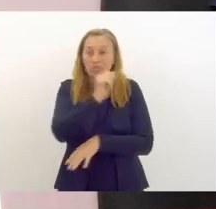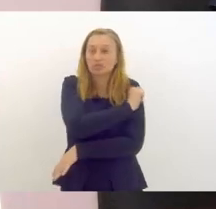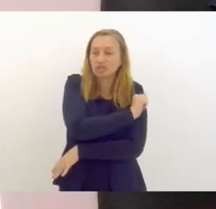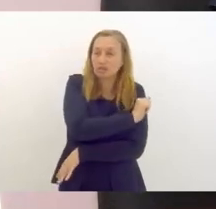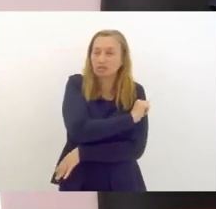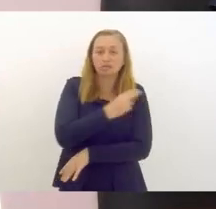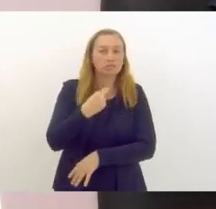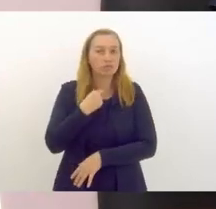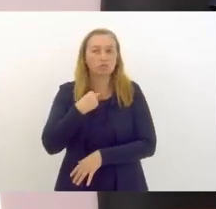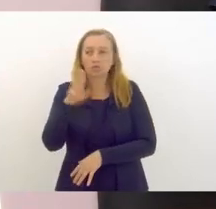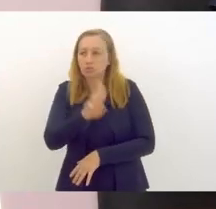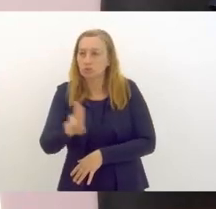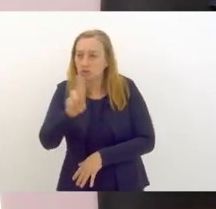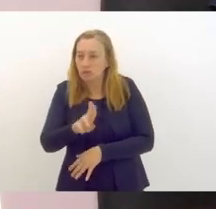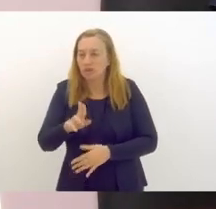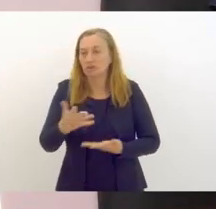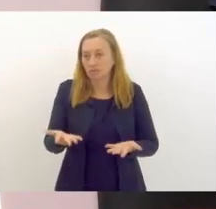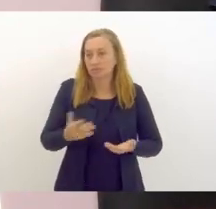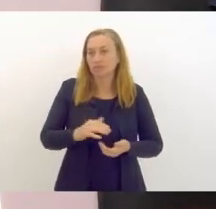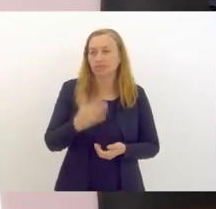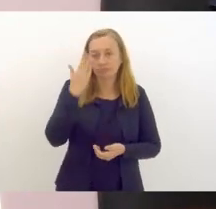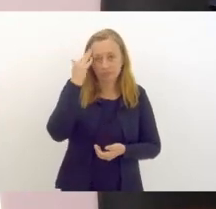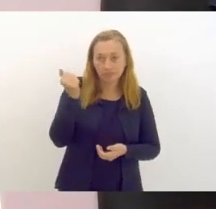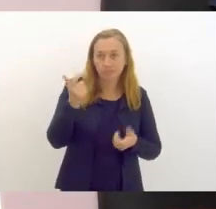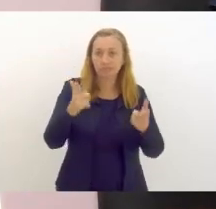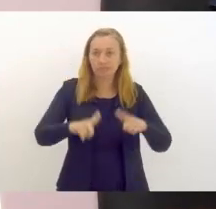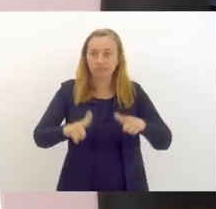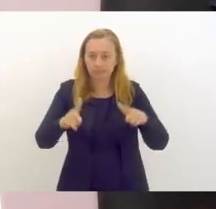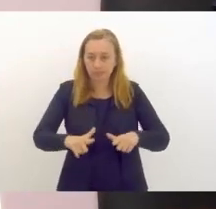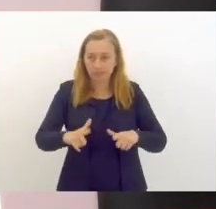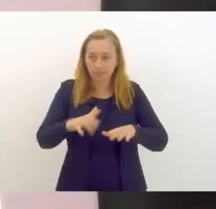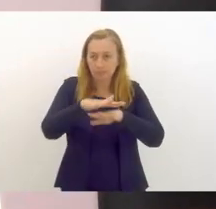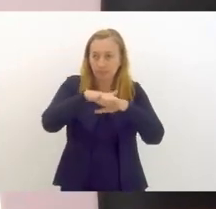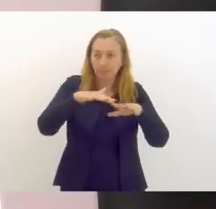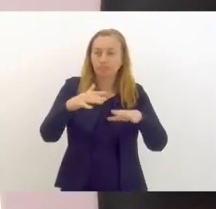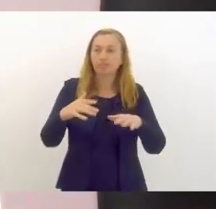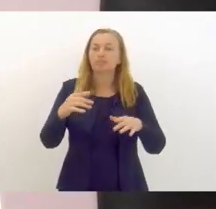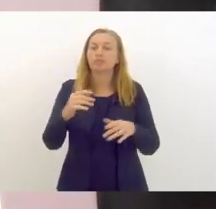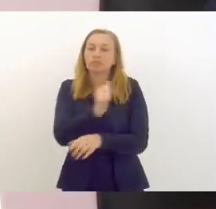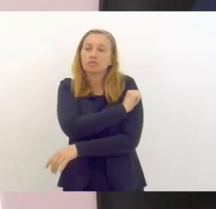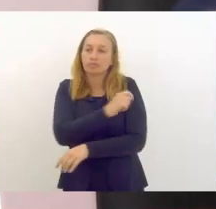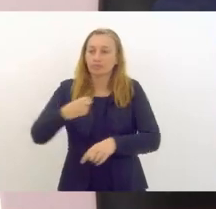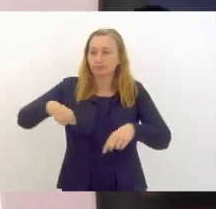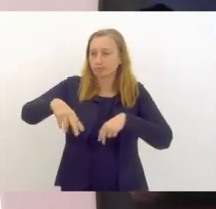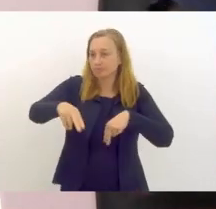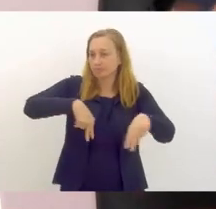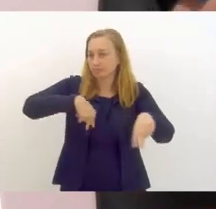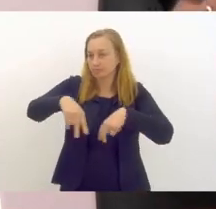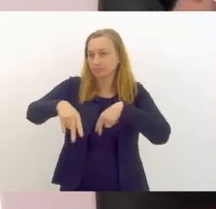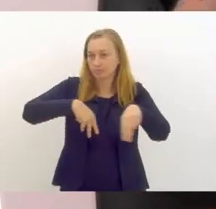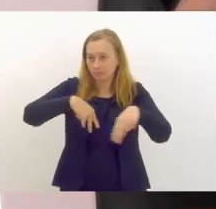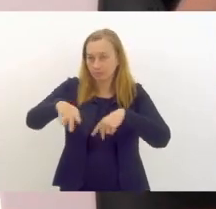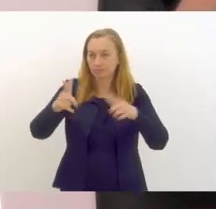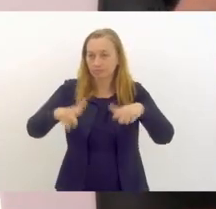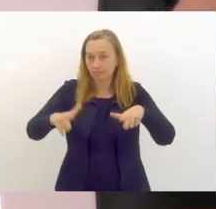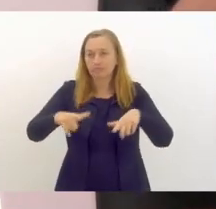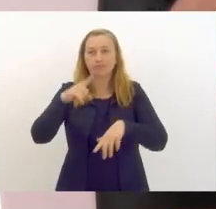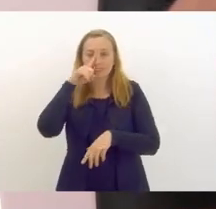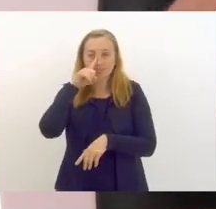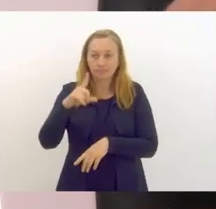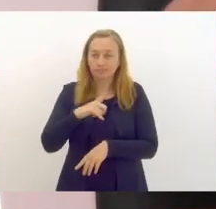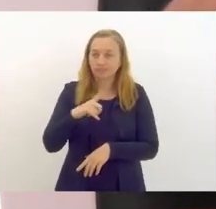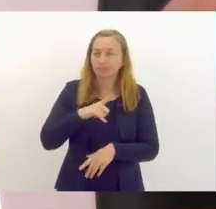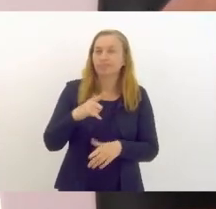alunos, por mais que esteja interditado, a gente sabe que o espaço escolar, né, o aluno transita por aquele espaço, então, assim, existem questões